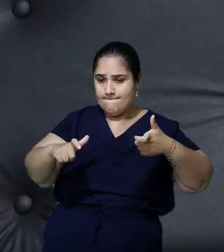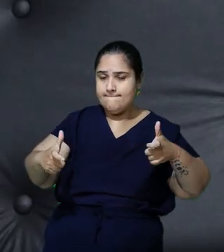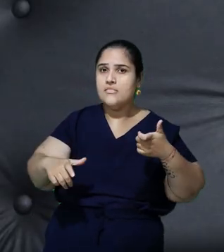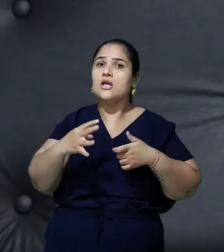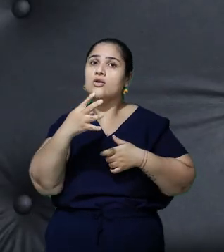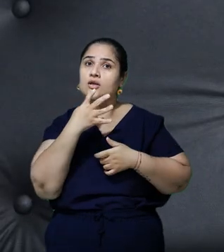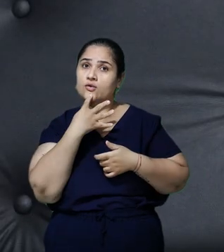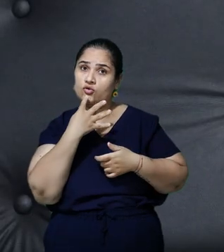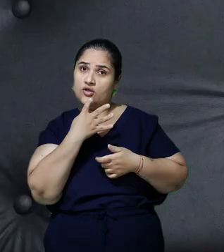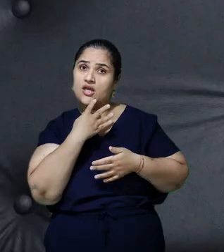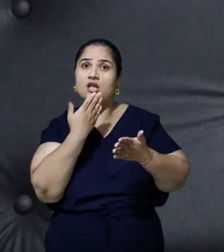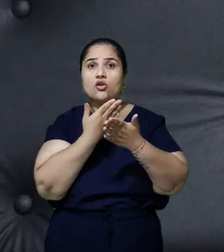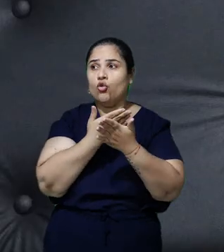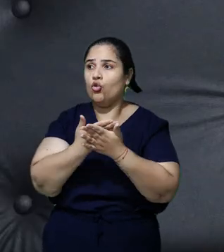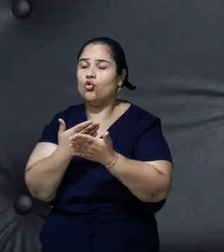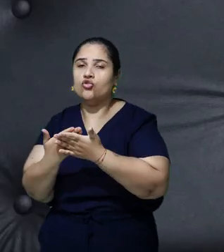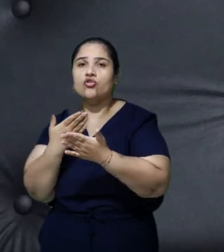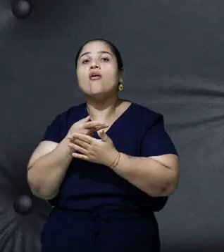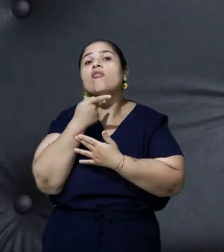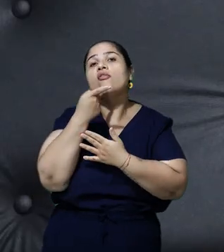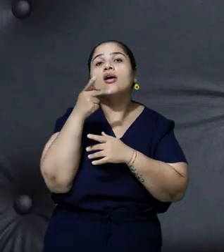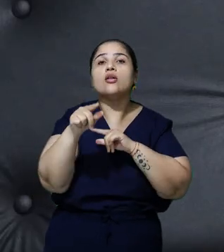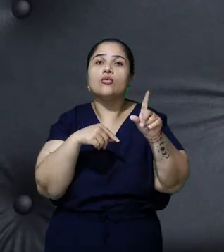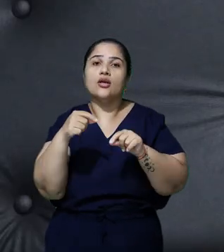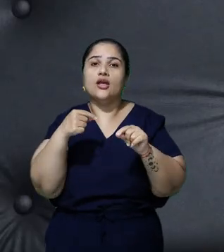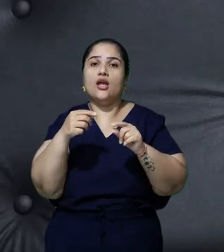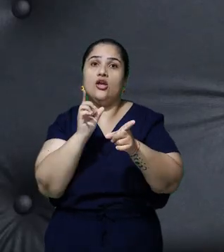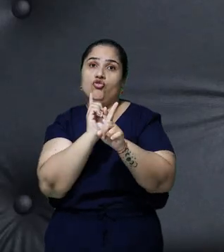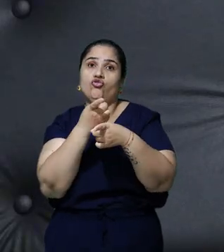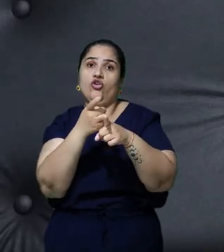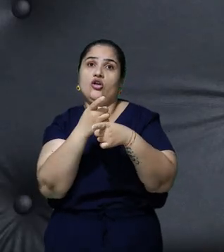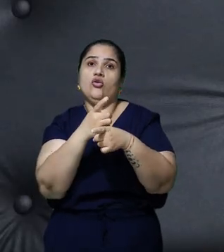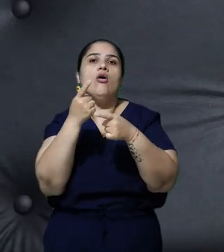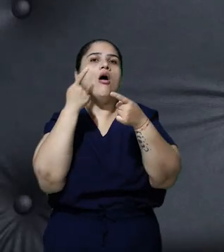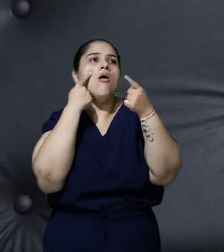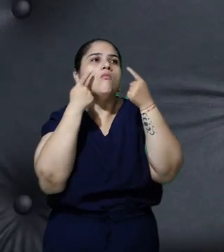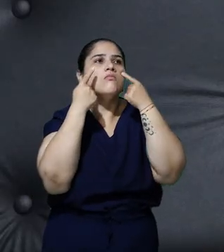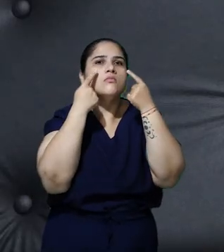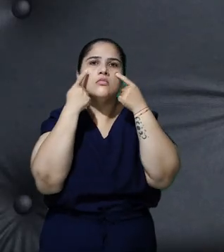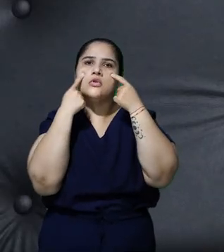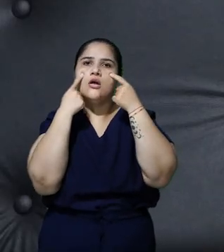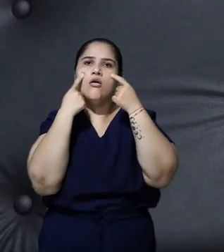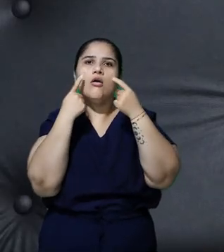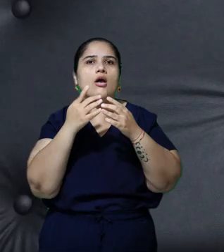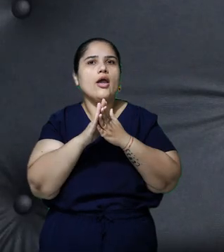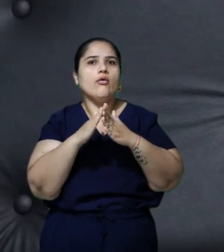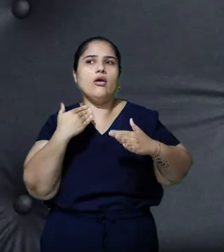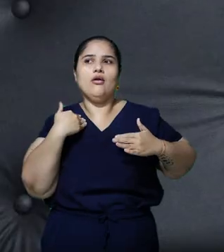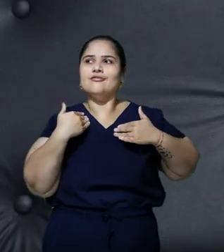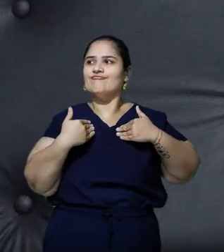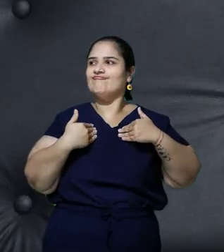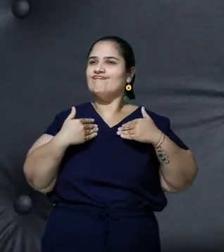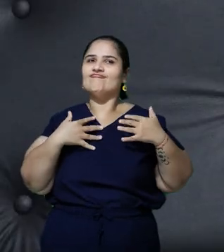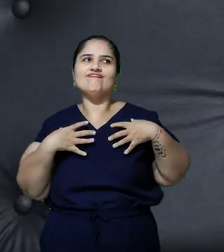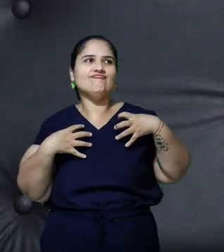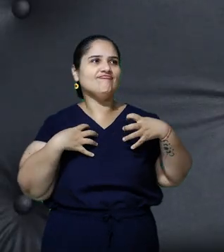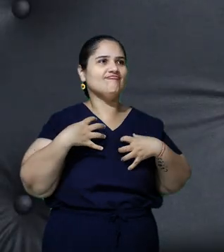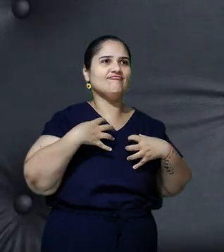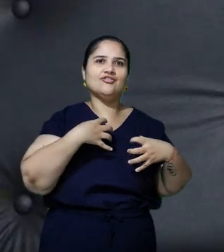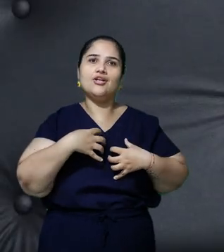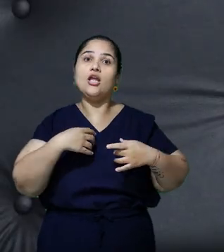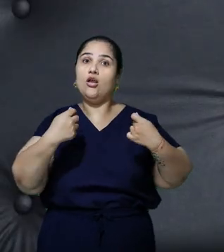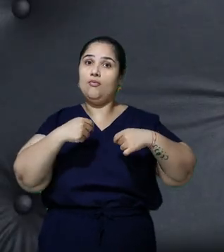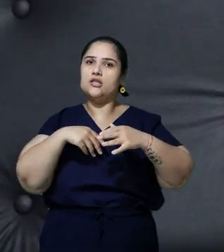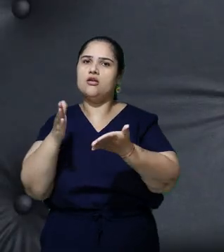estudiosos dizem que o diagnóstico é observacional, comportamental. Eu preciso juntar várias